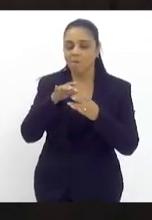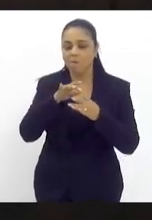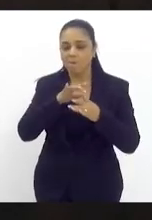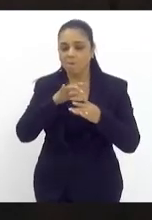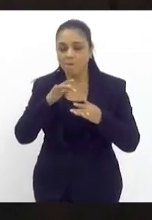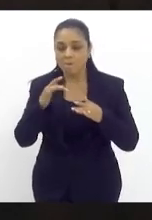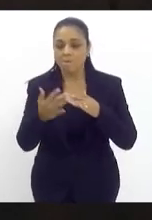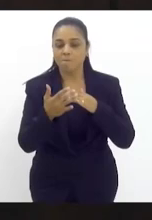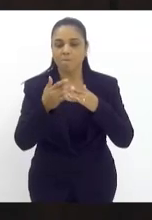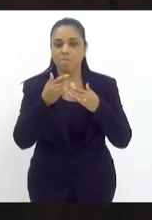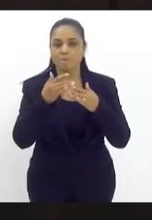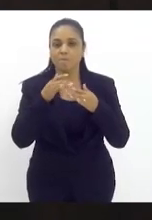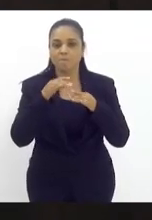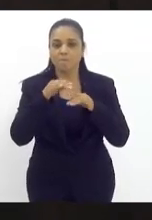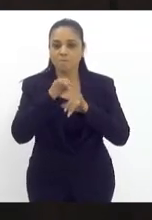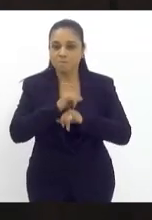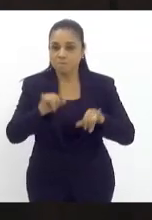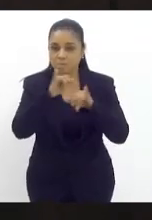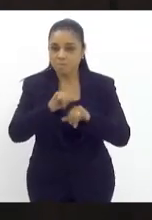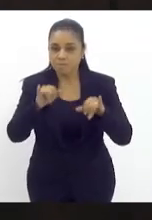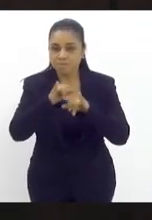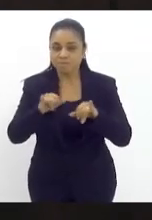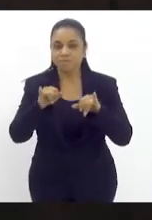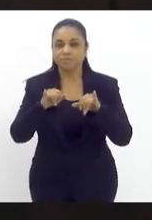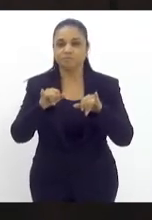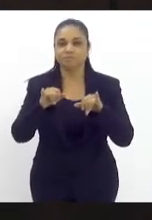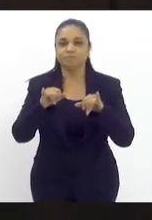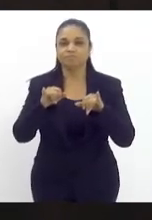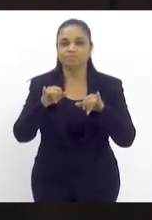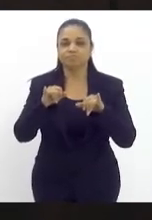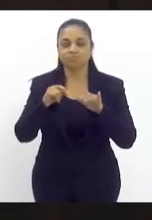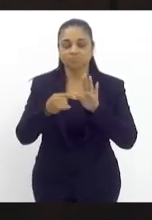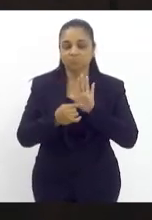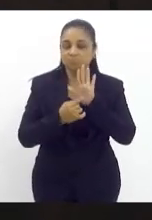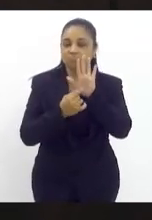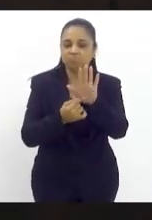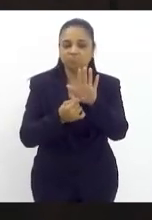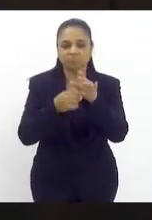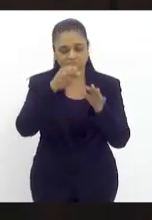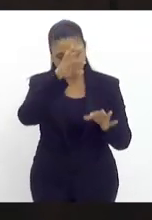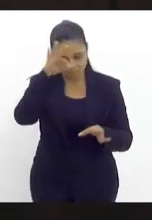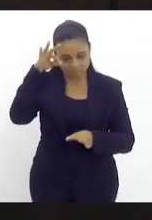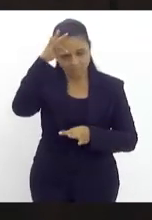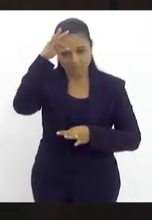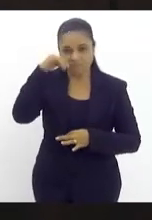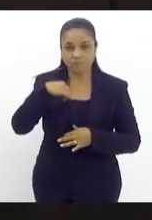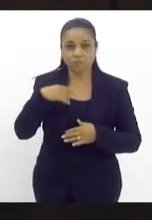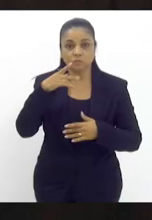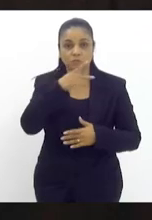da grande massa exaltarem personalidades públicas que apresentam no seu histórico